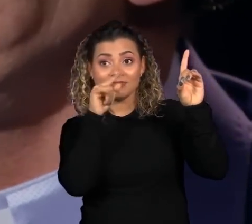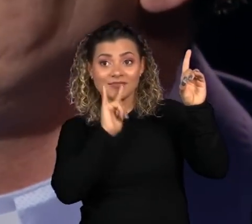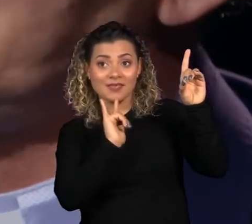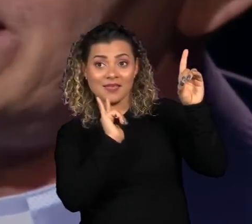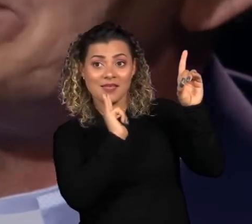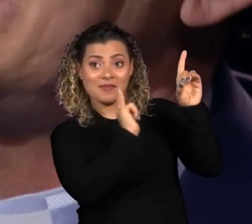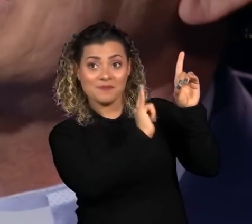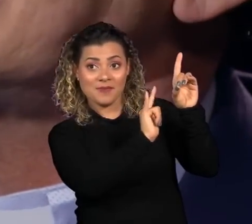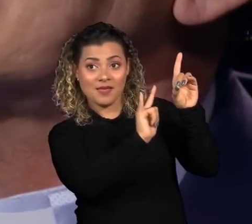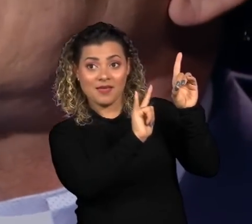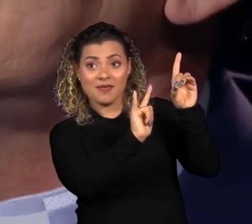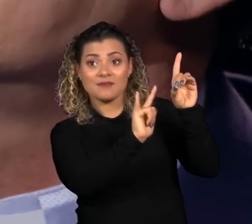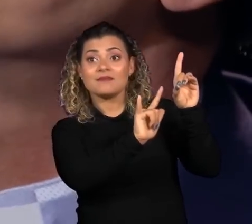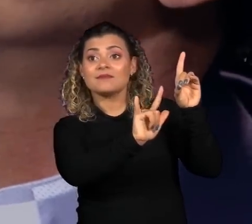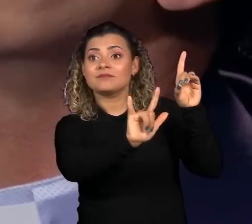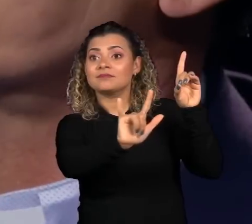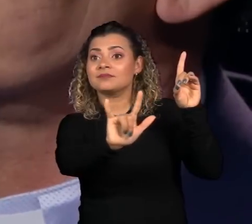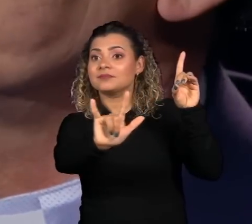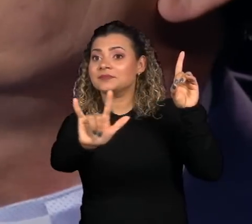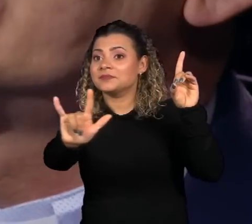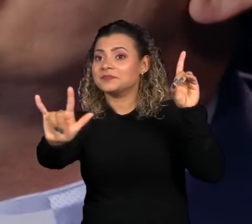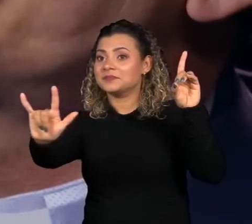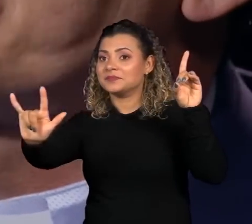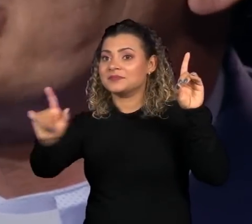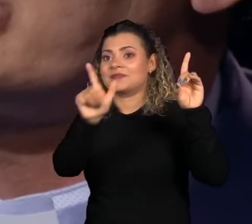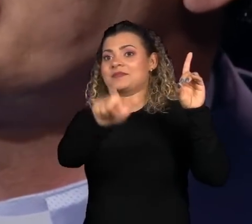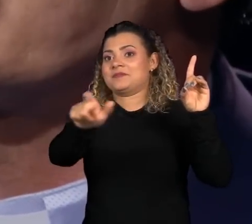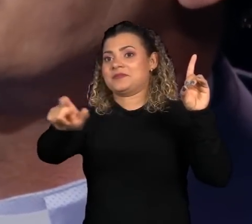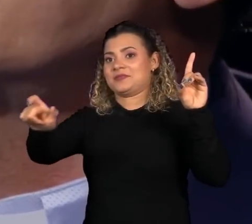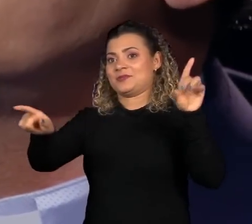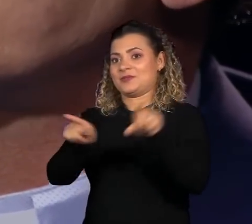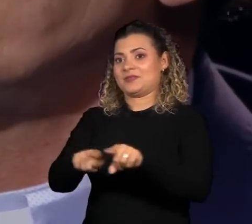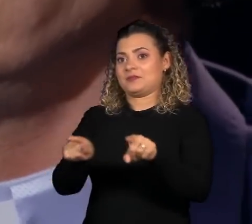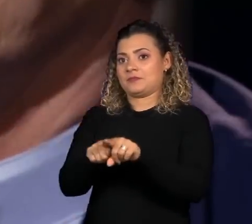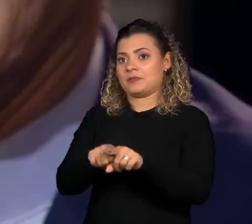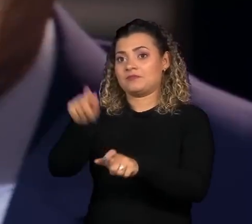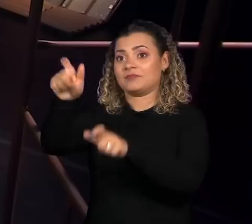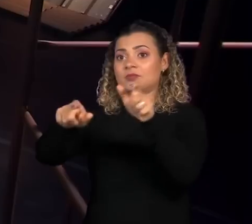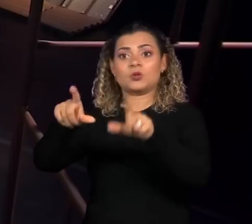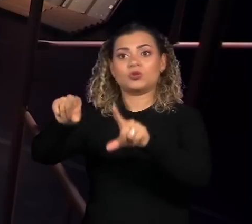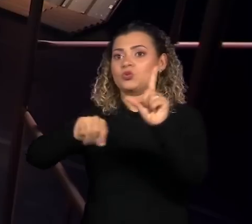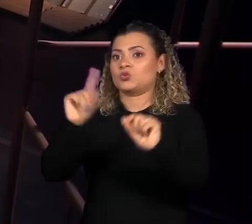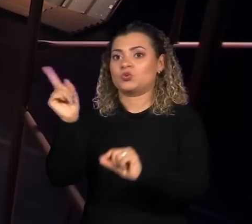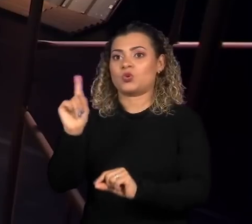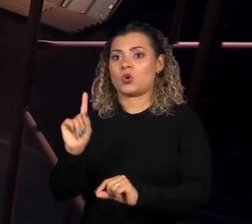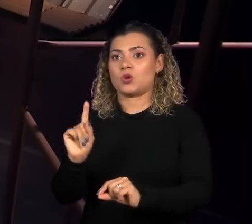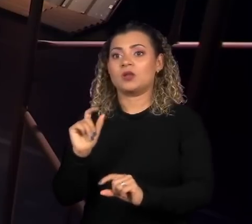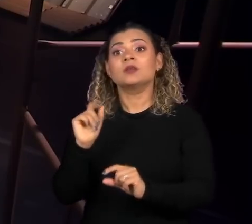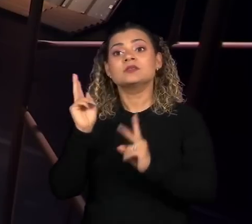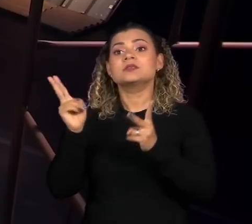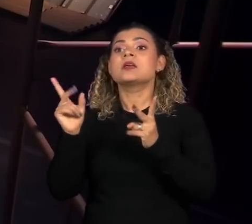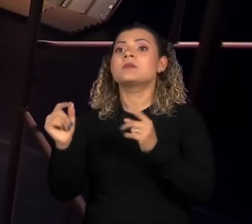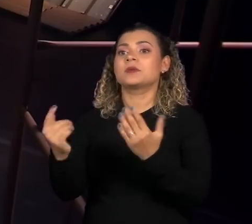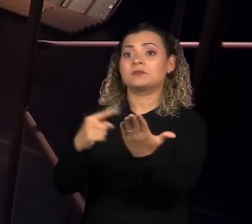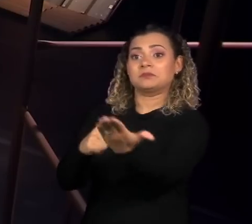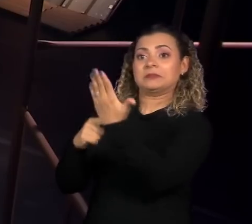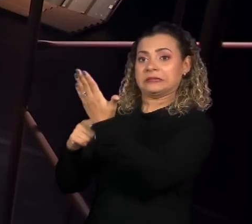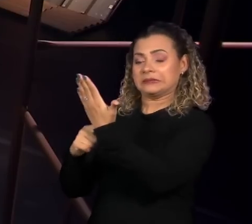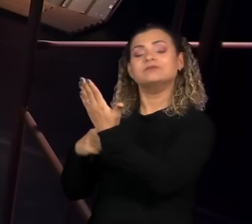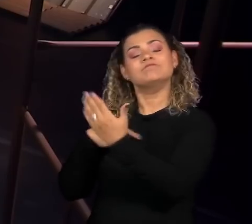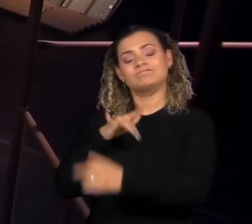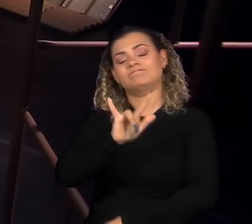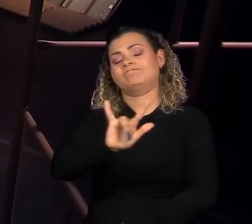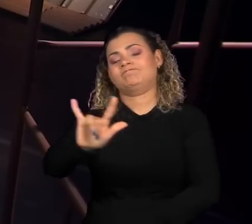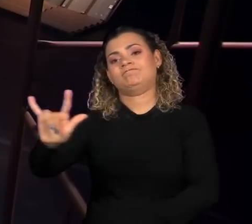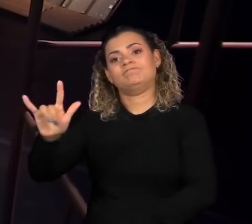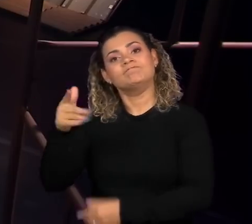necessariamente é amar quem está próximo. E o próximo a gente não escolhe. o próximo se impõe na nossa vida.